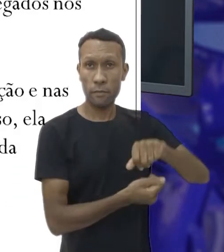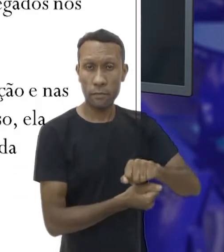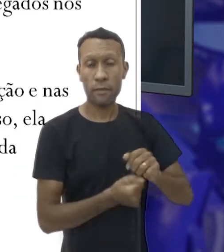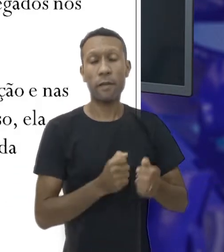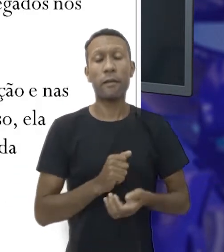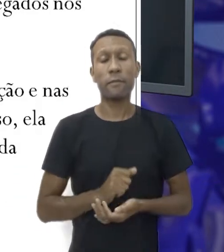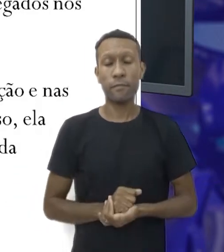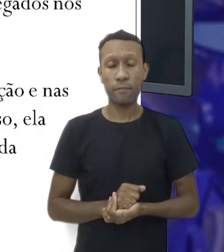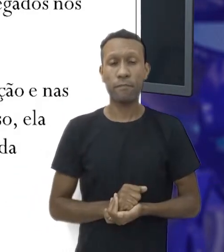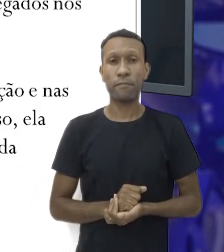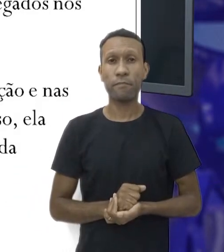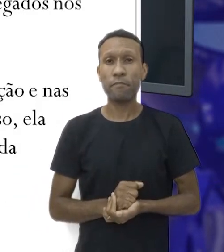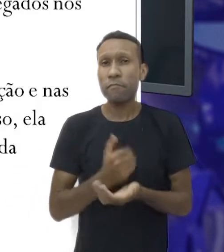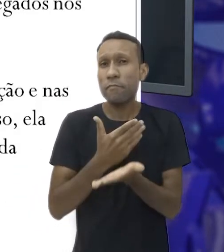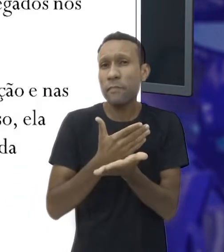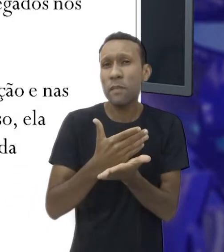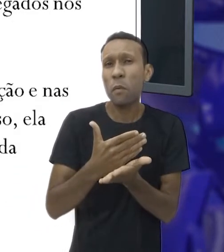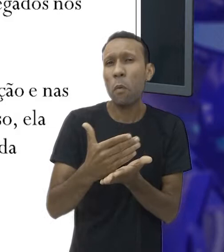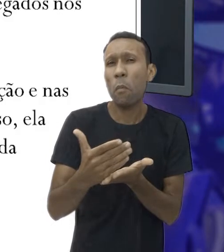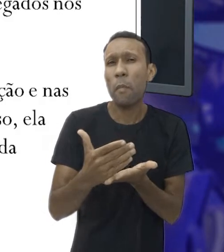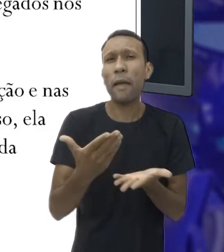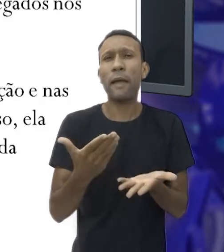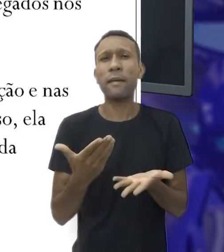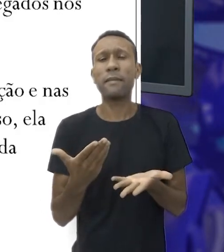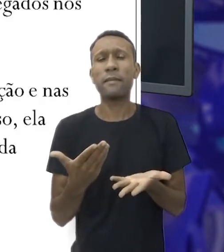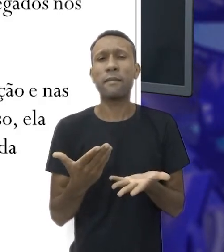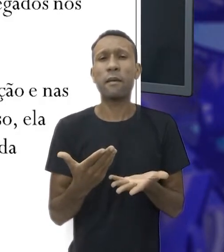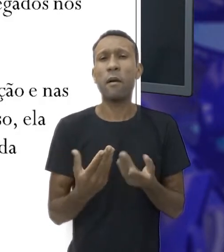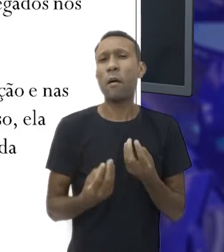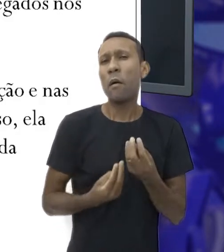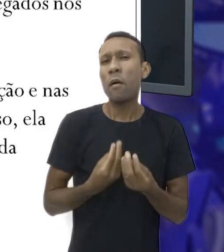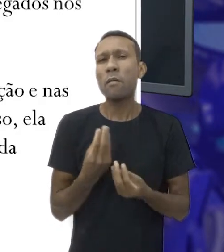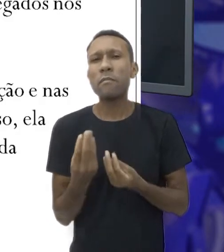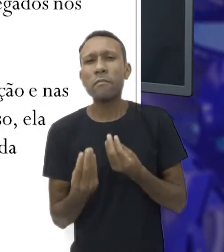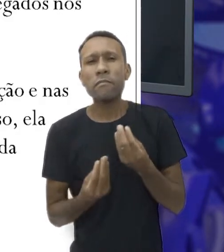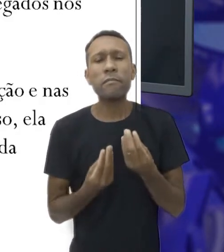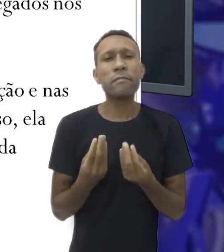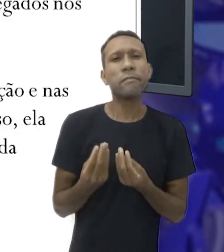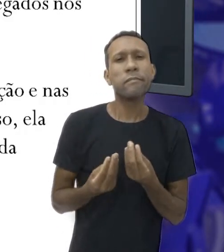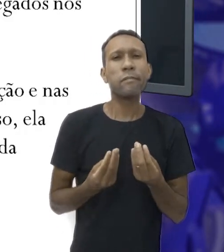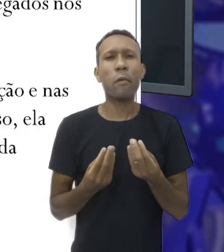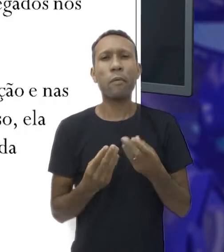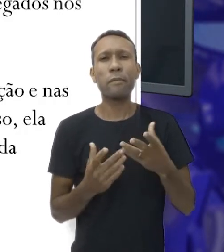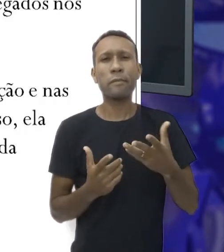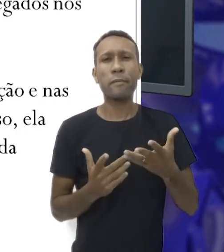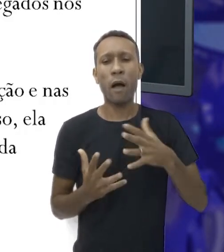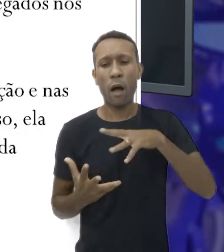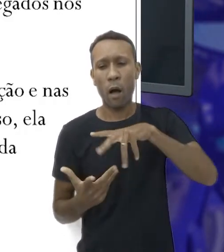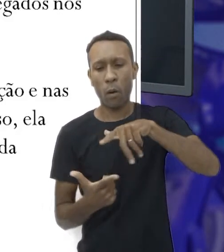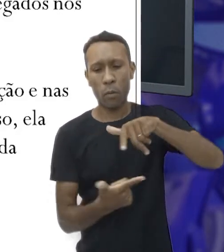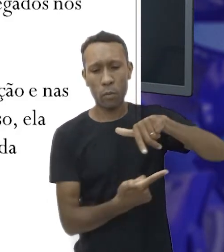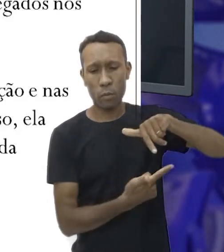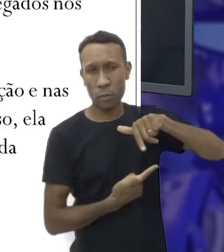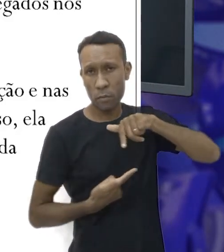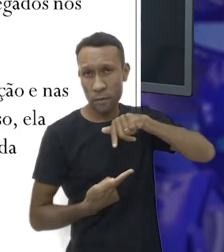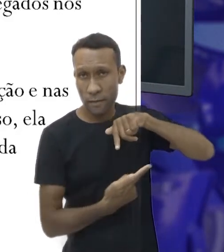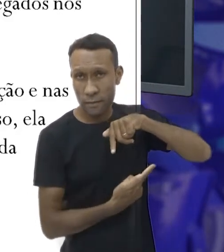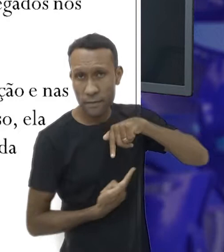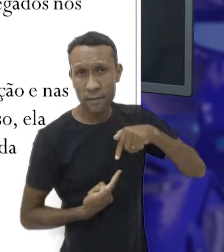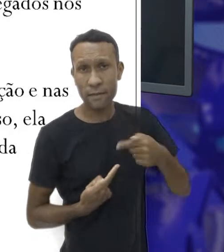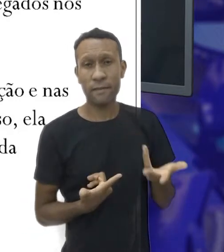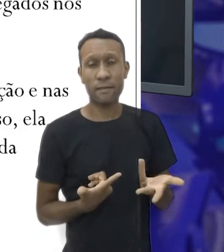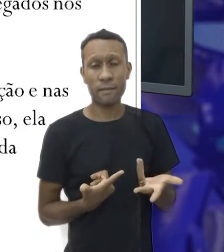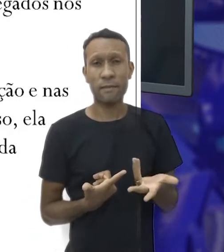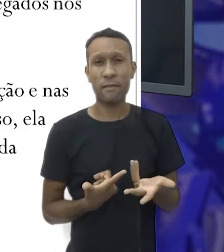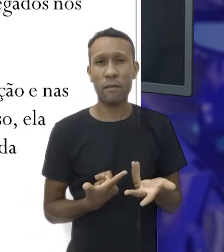industrial, ela começa quase que concomitantemente à última fase da globalização no qual nós estamos inseridos, que de